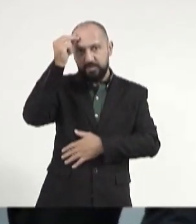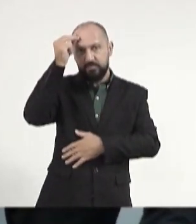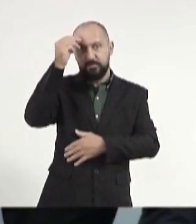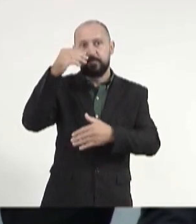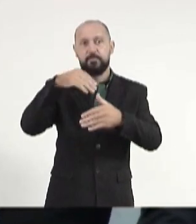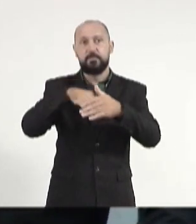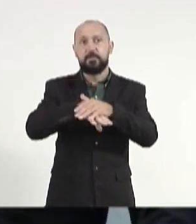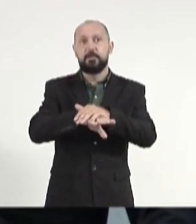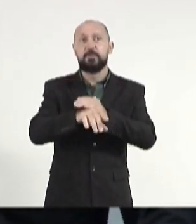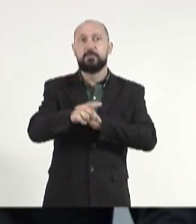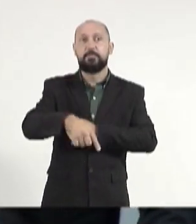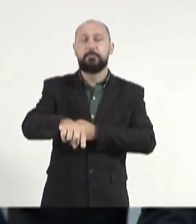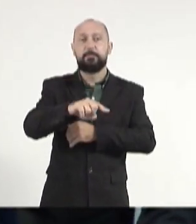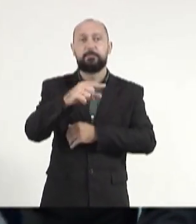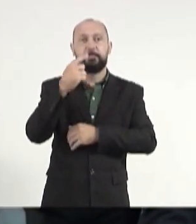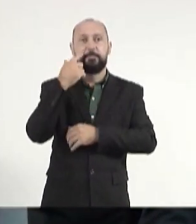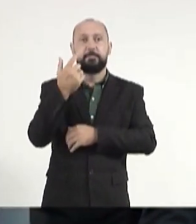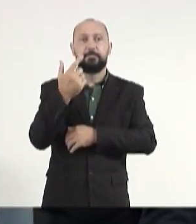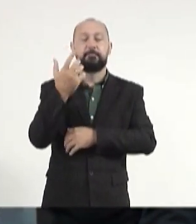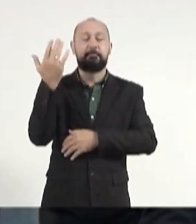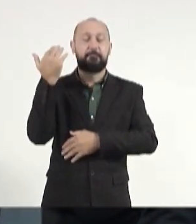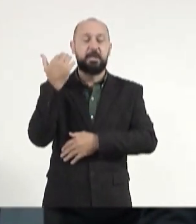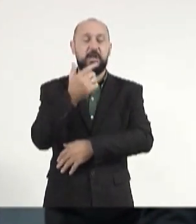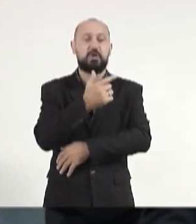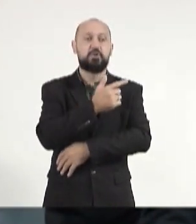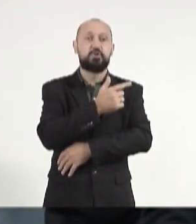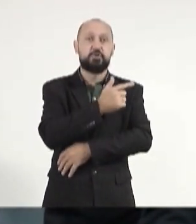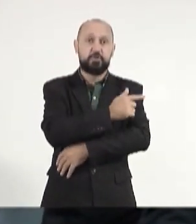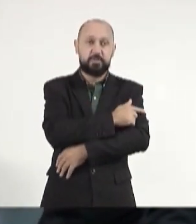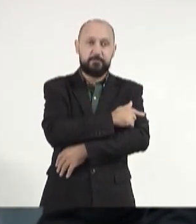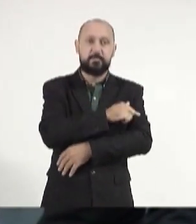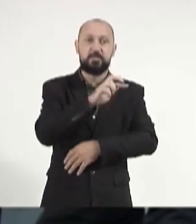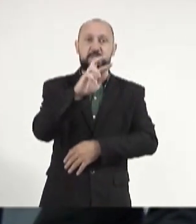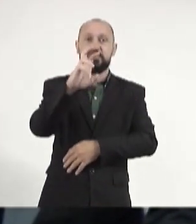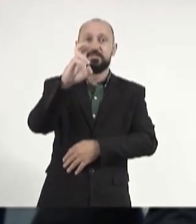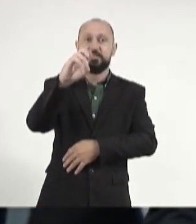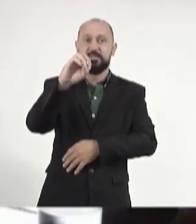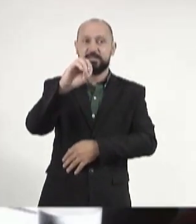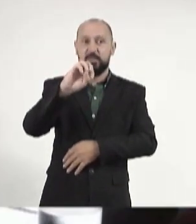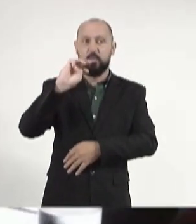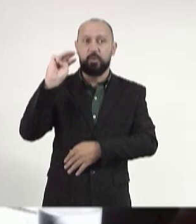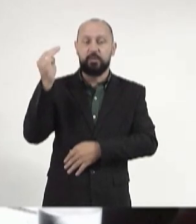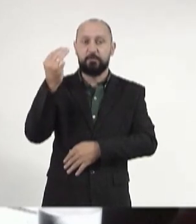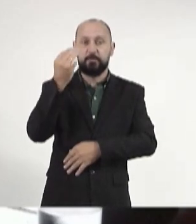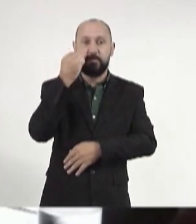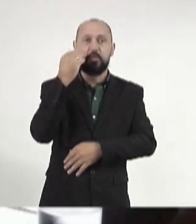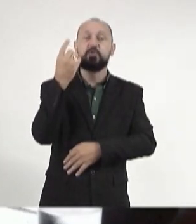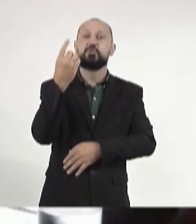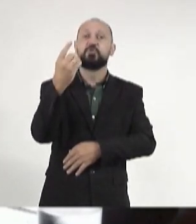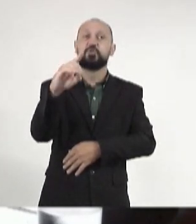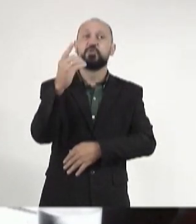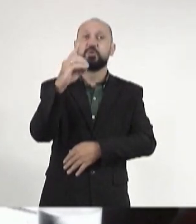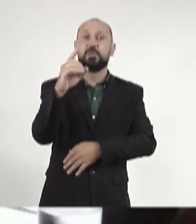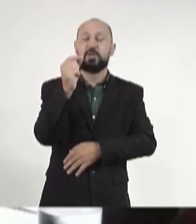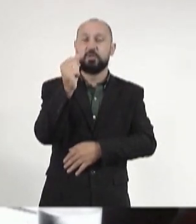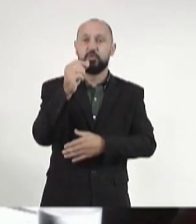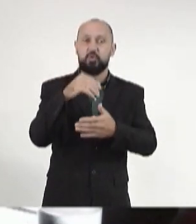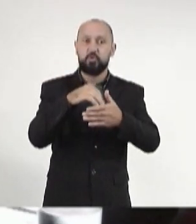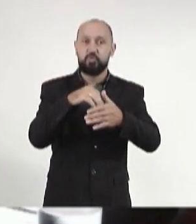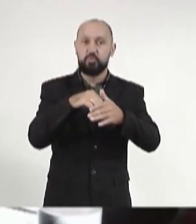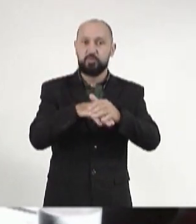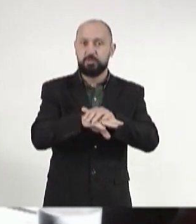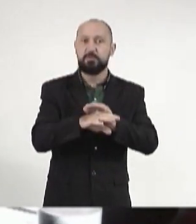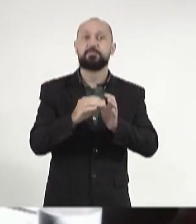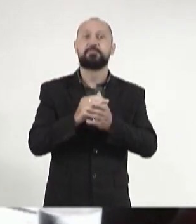deixei para a atual gestão, e esses 50 milhões de dólares, os recursos que foram